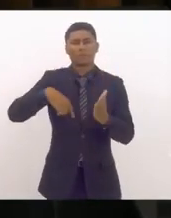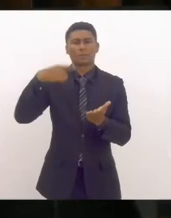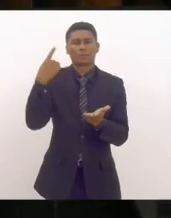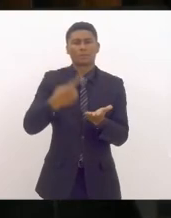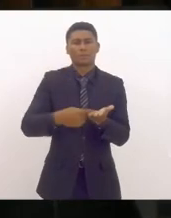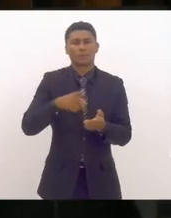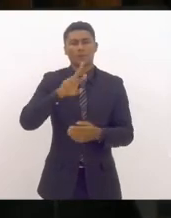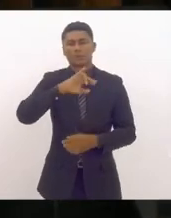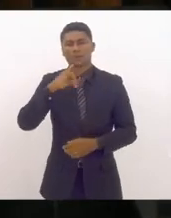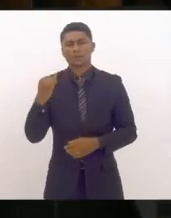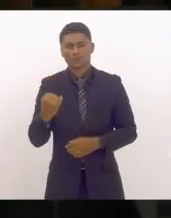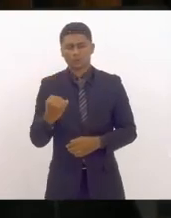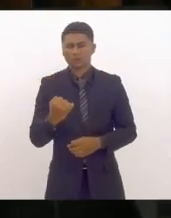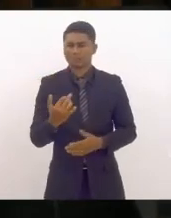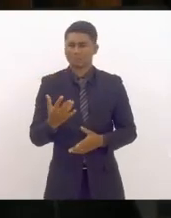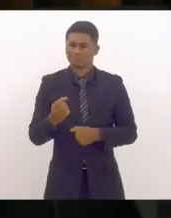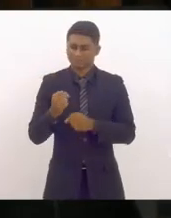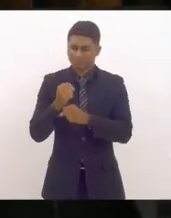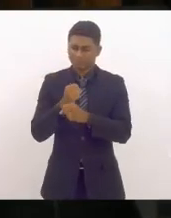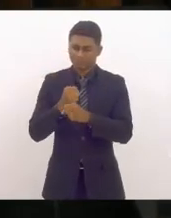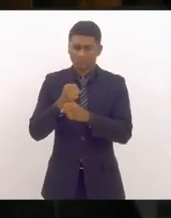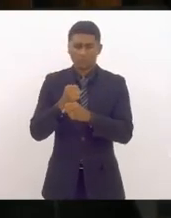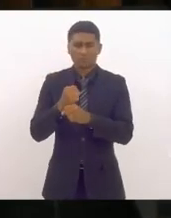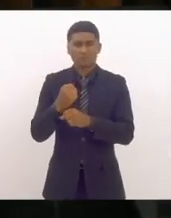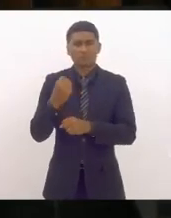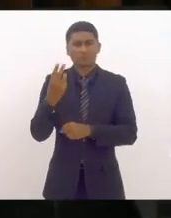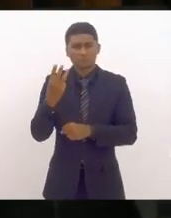de 3 anos, de